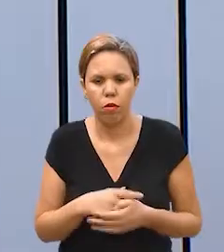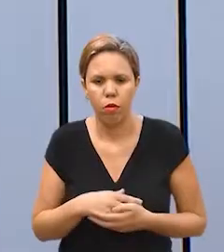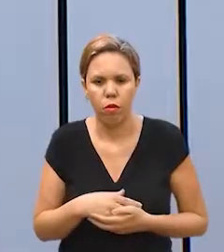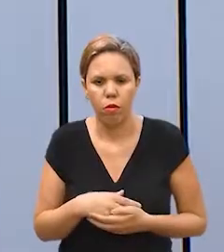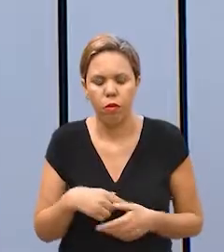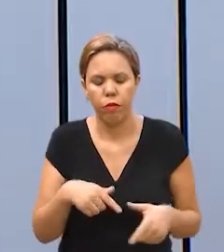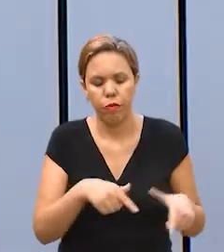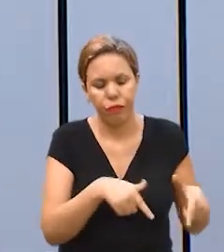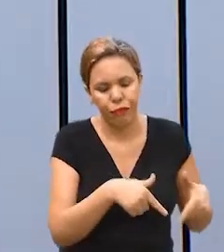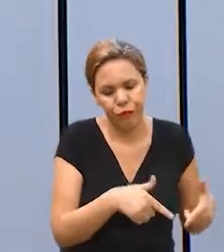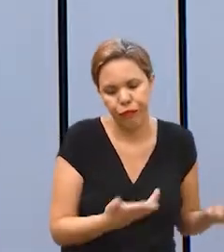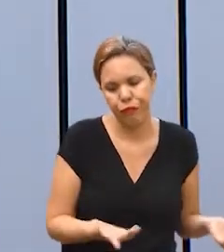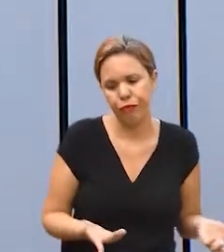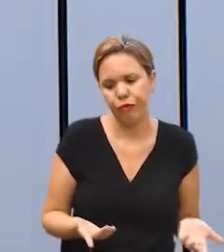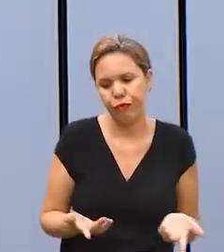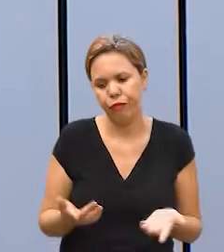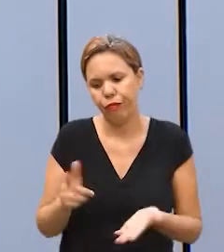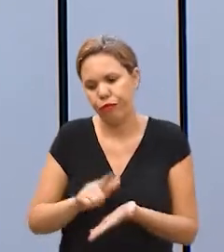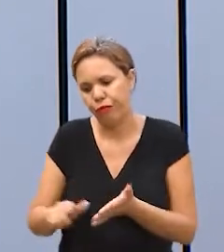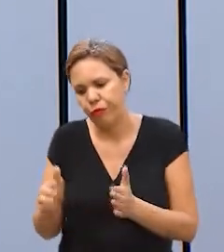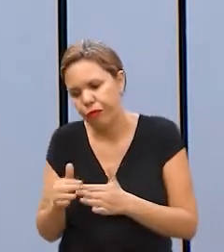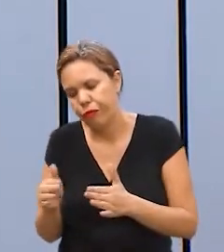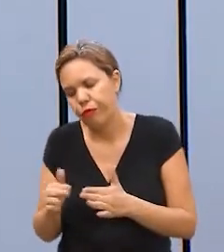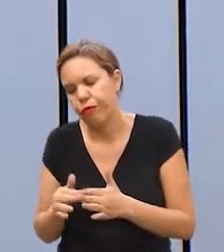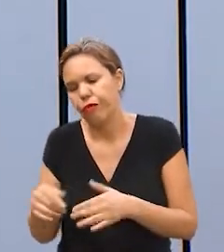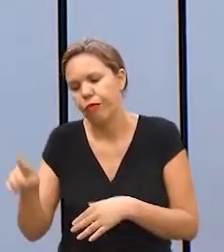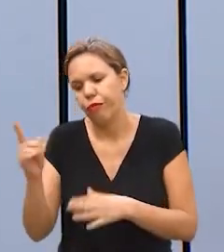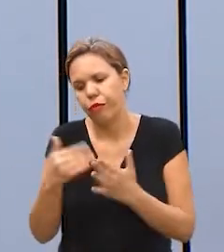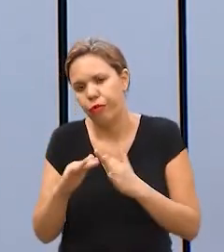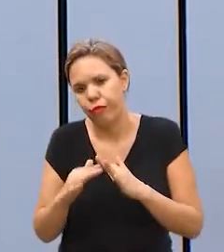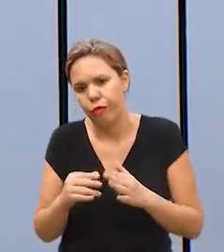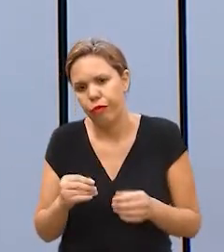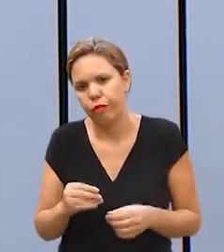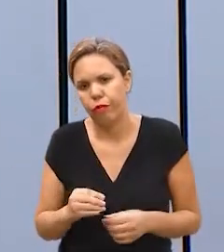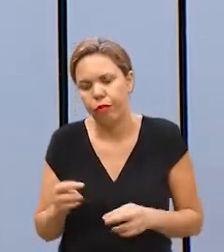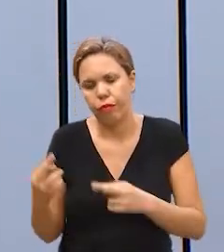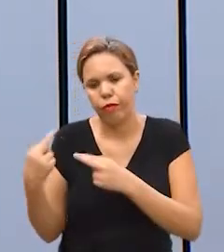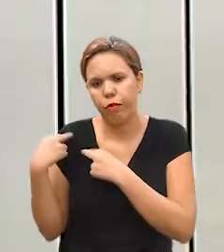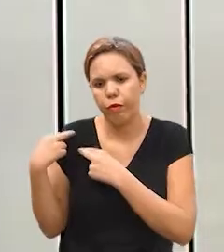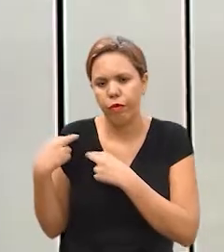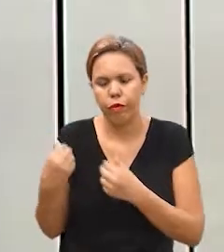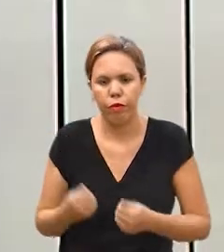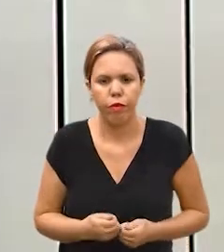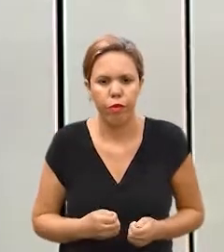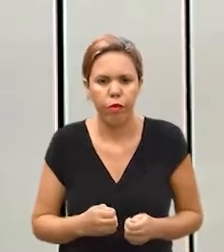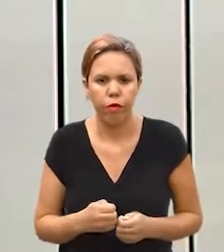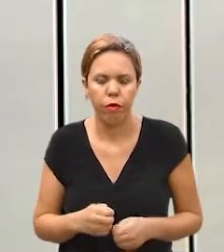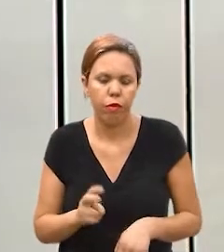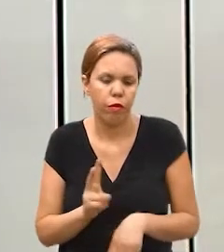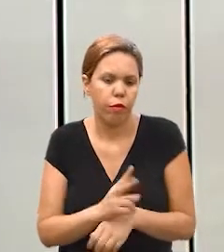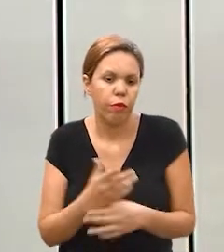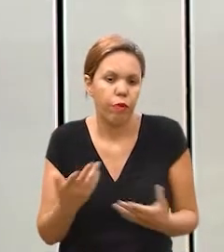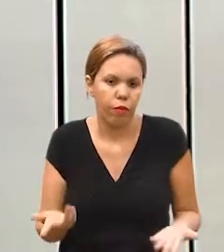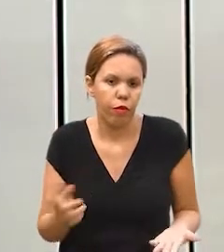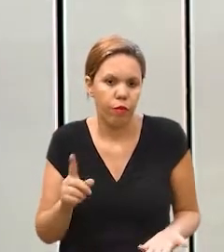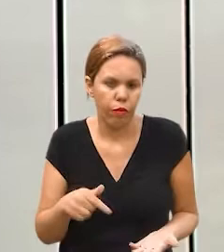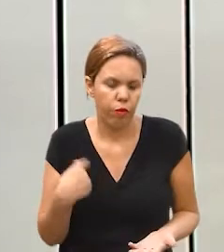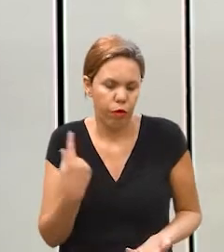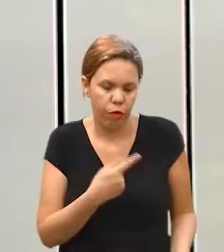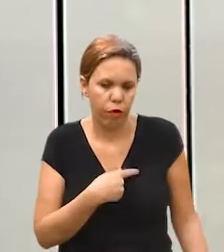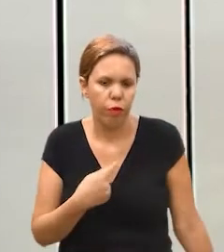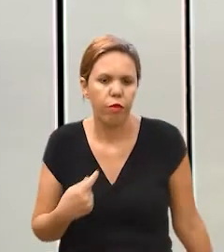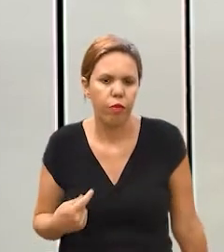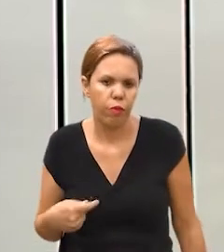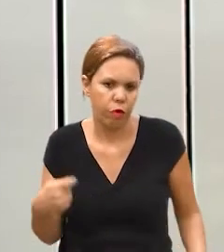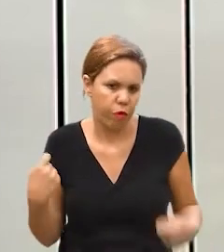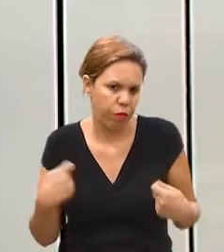que trabalhar, fazer trabalho doméstico, ir para a escola, se responsabiliza pelo cuidado? Isso é uma questão que a